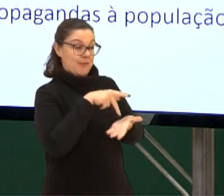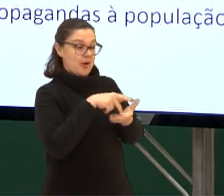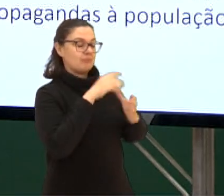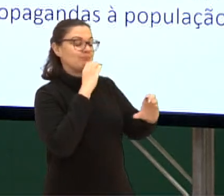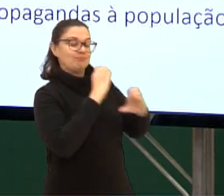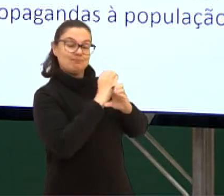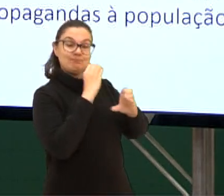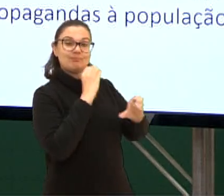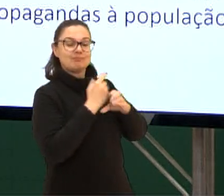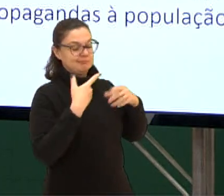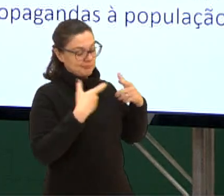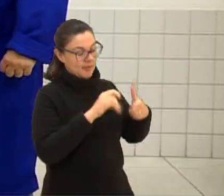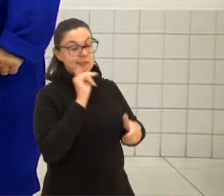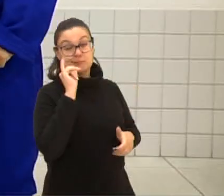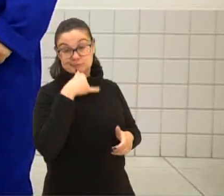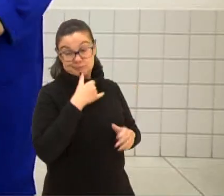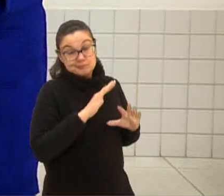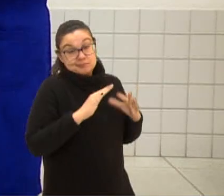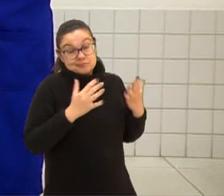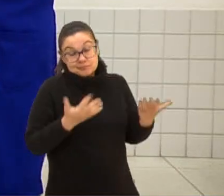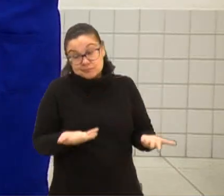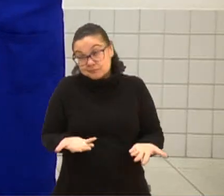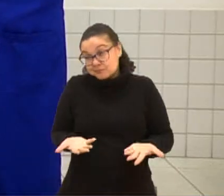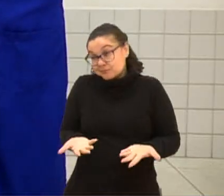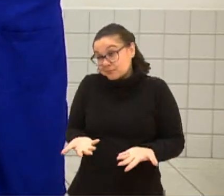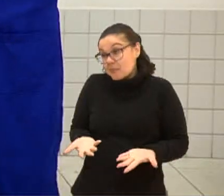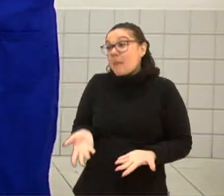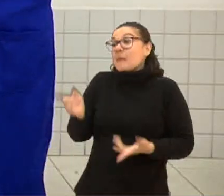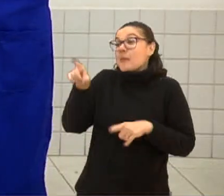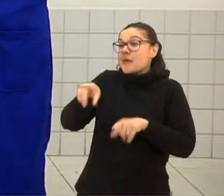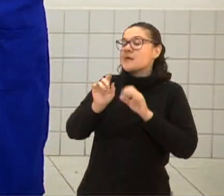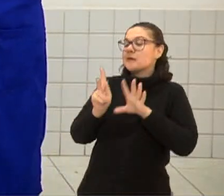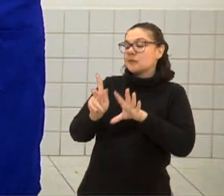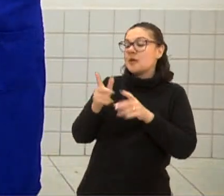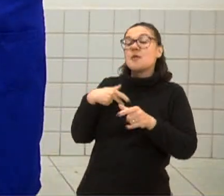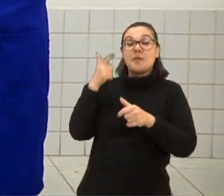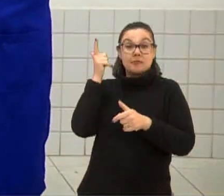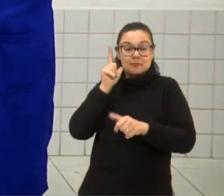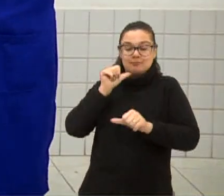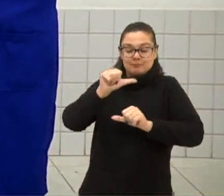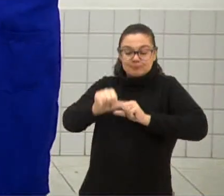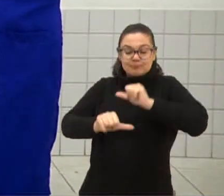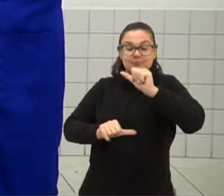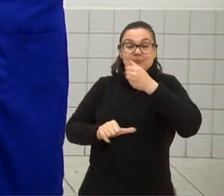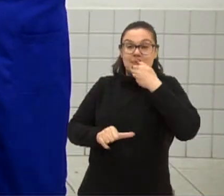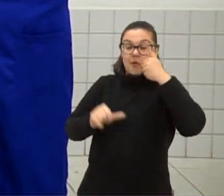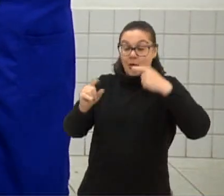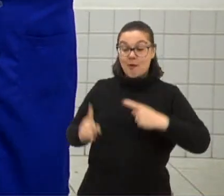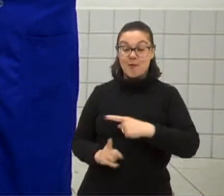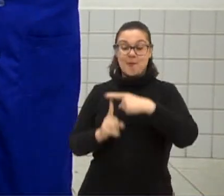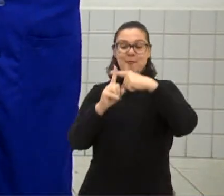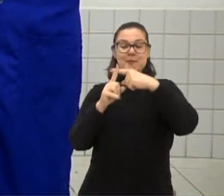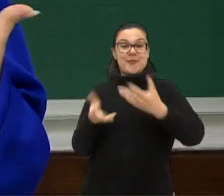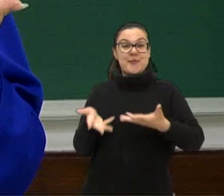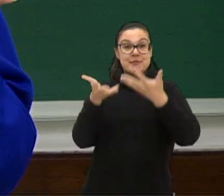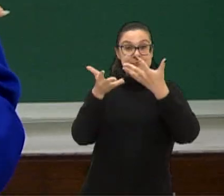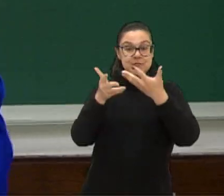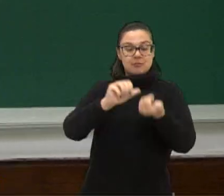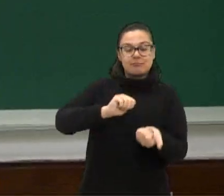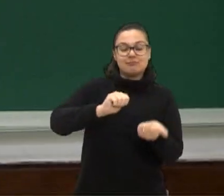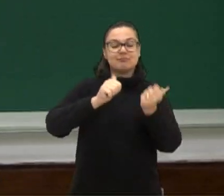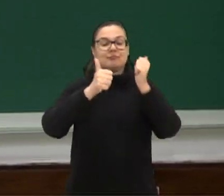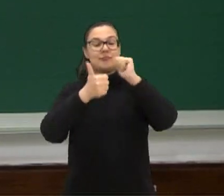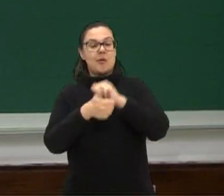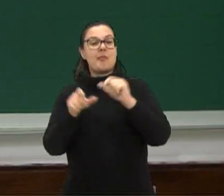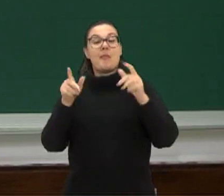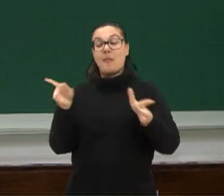para a guerra. Triste. Sim, triste. Né? Mas, enfim, sempre podemos conseguir ali a questão positiva, né? Depois foi transformado